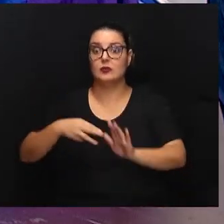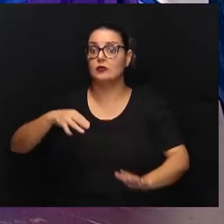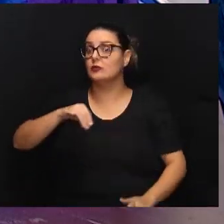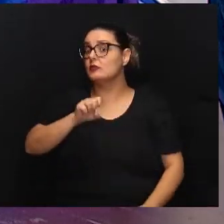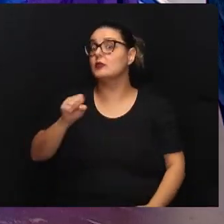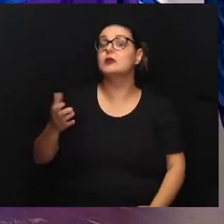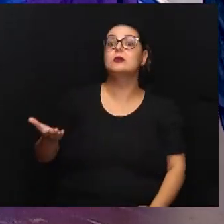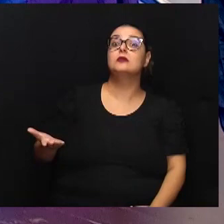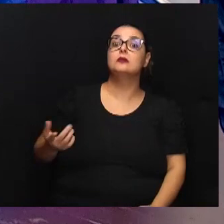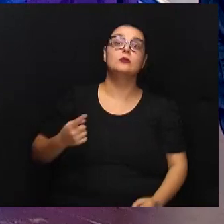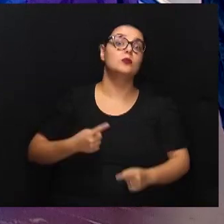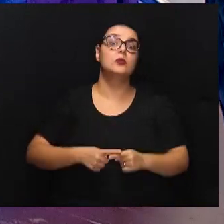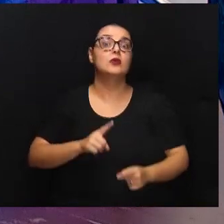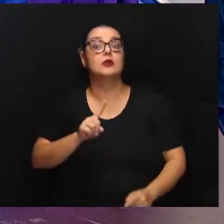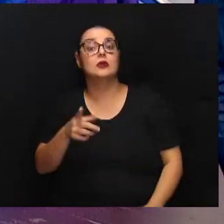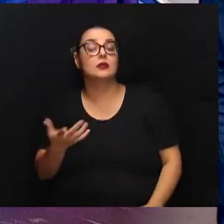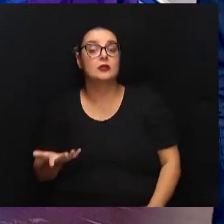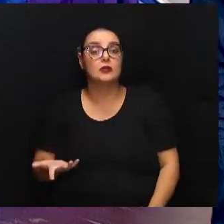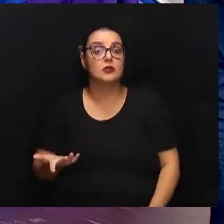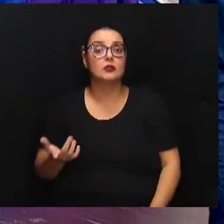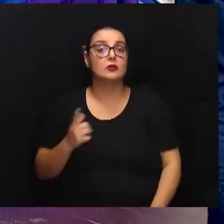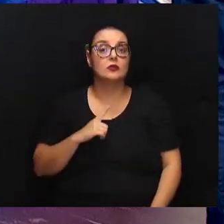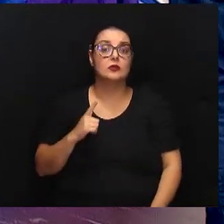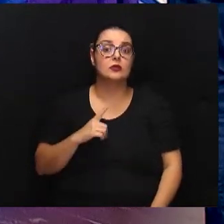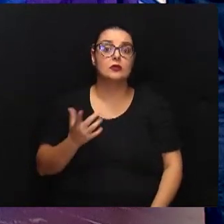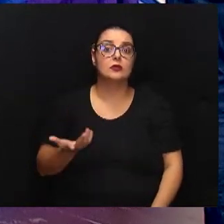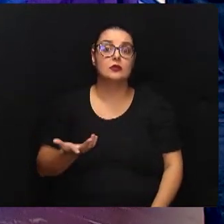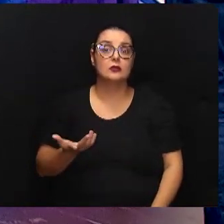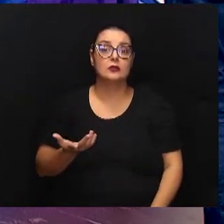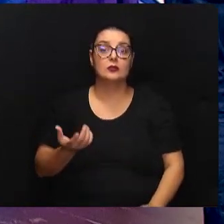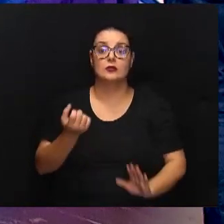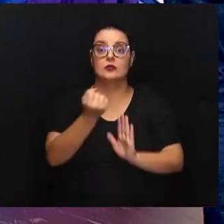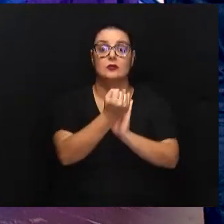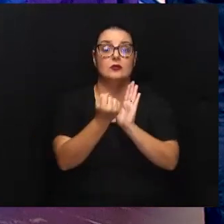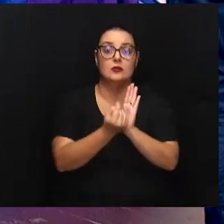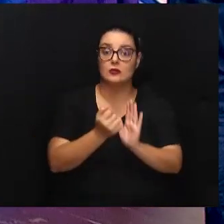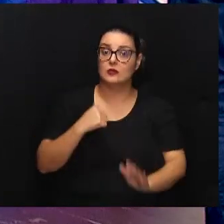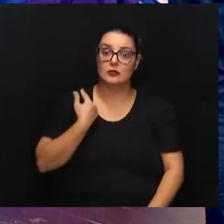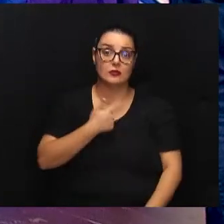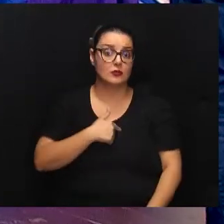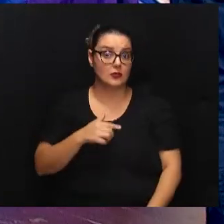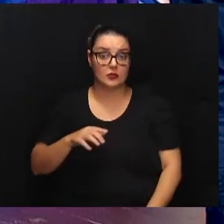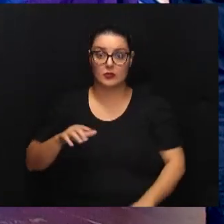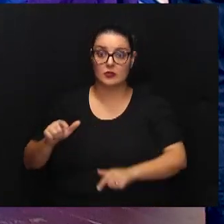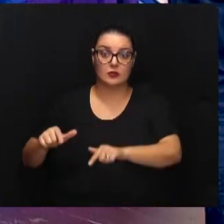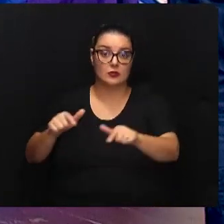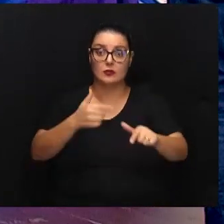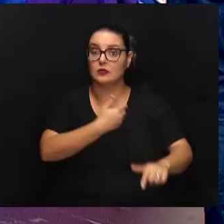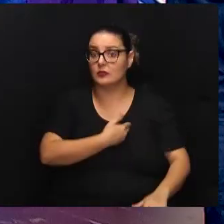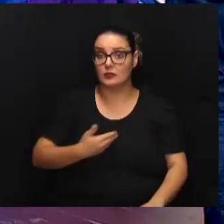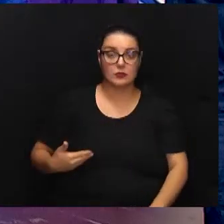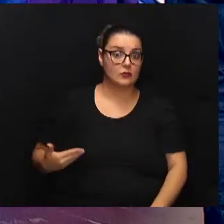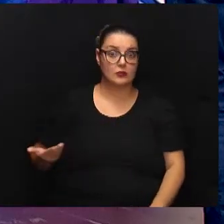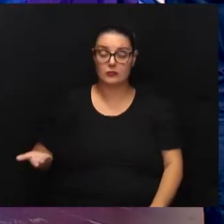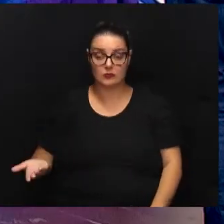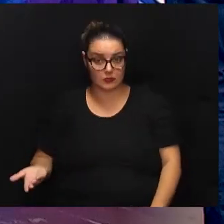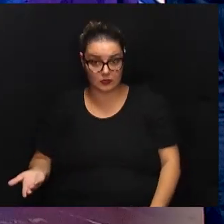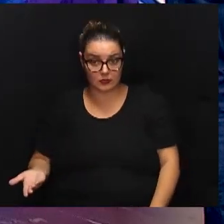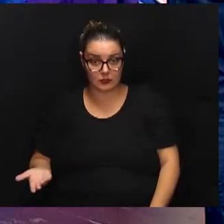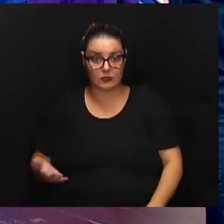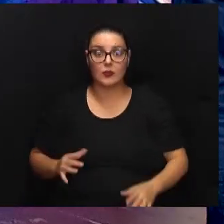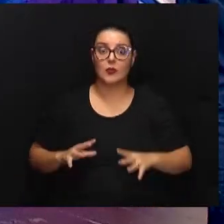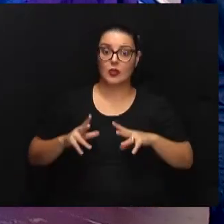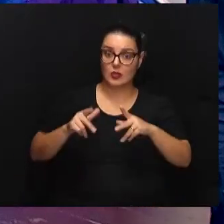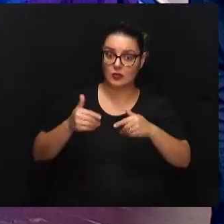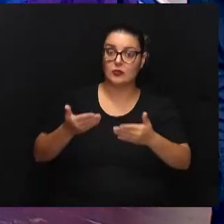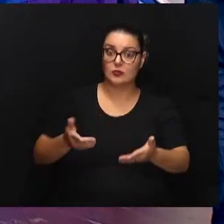ter símbolos pela nossa cidade, nos espaços públicos, né? Tudo isso é importante para que a gente tenha,